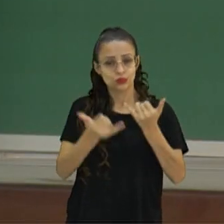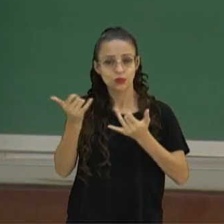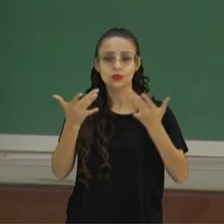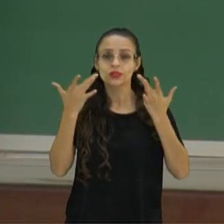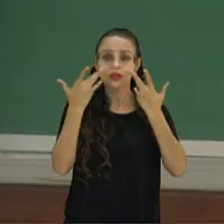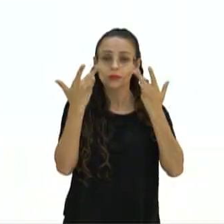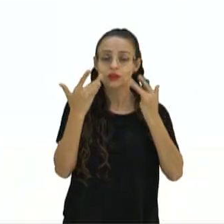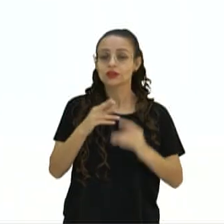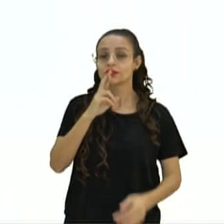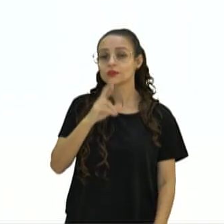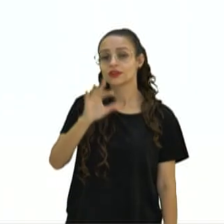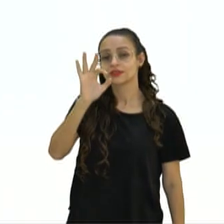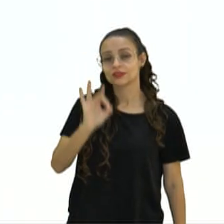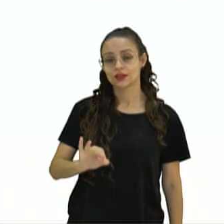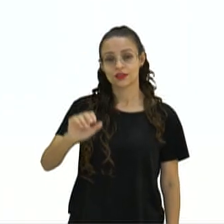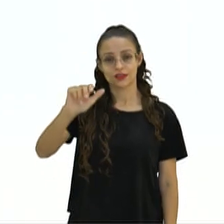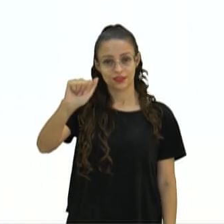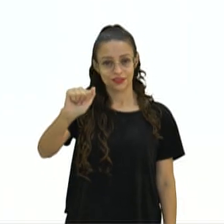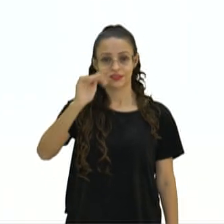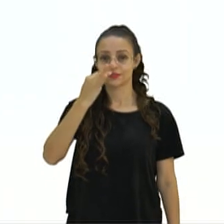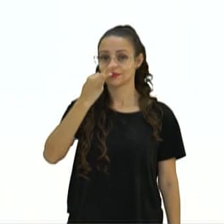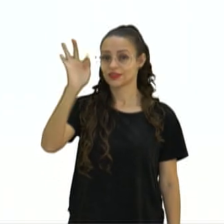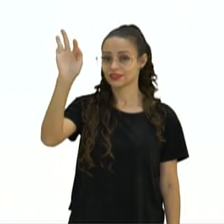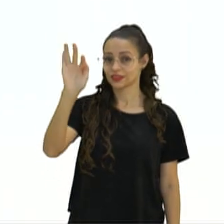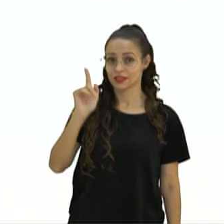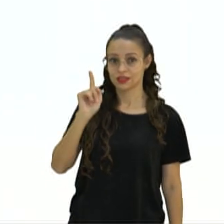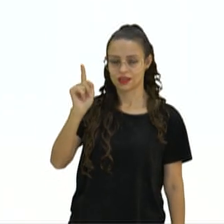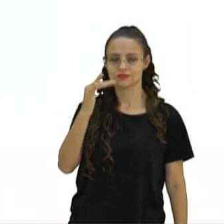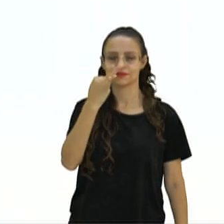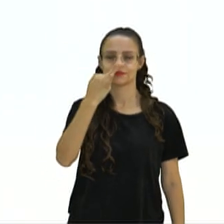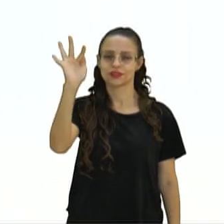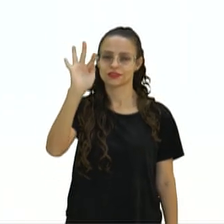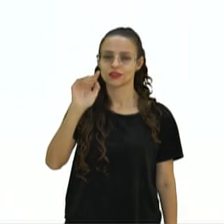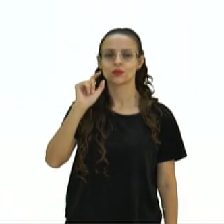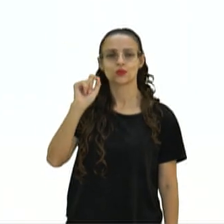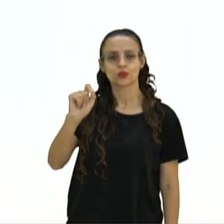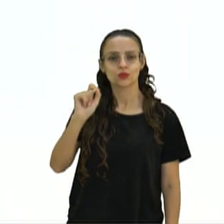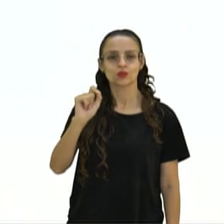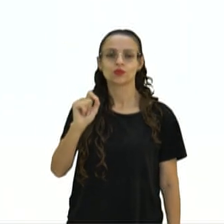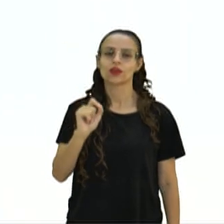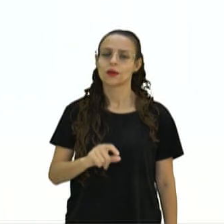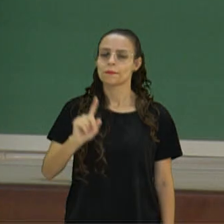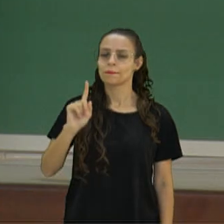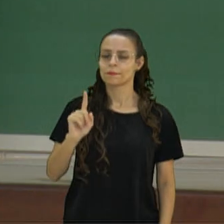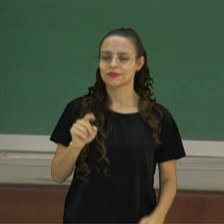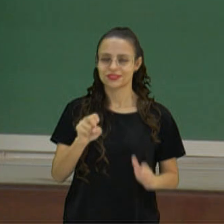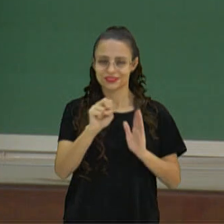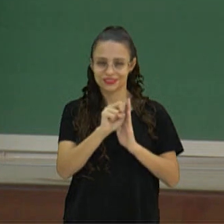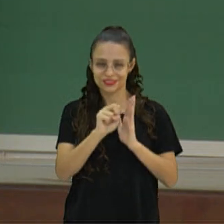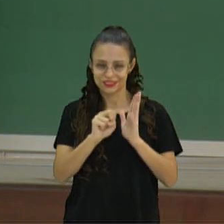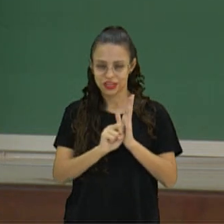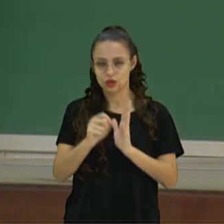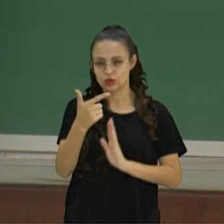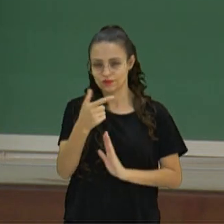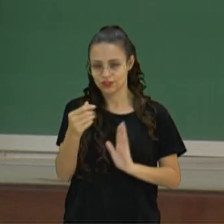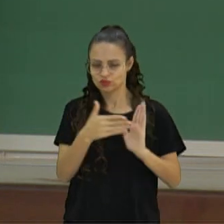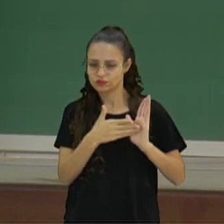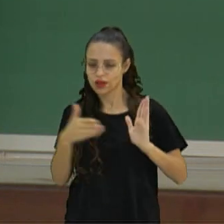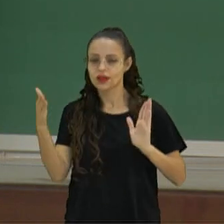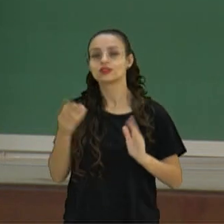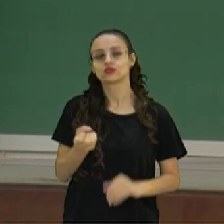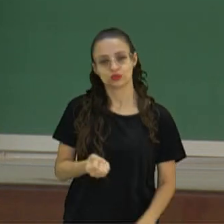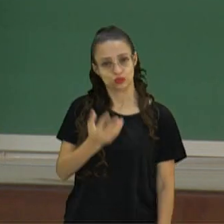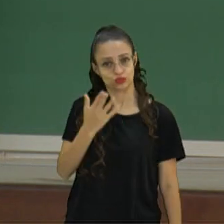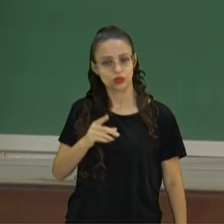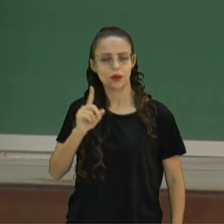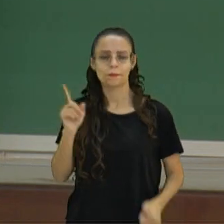correta, letra A, França, né? Então foi lá na França, nas primeiras décadas ali do século XX, que surgiram